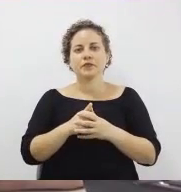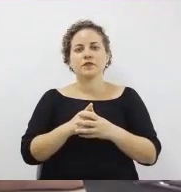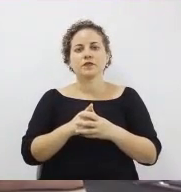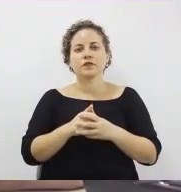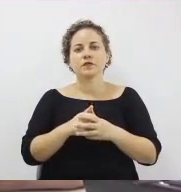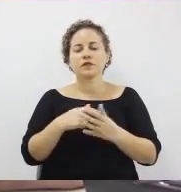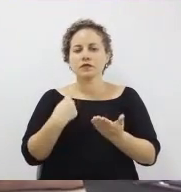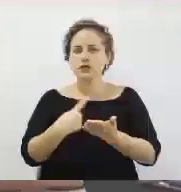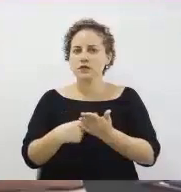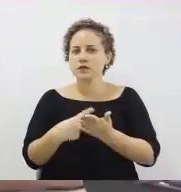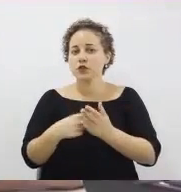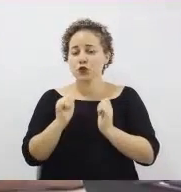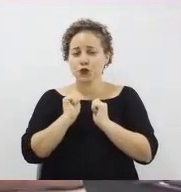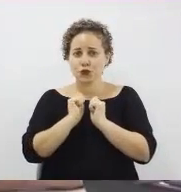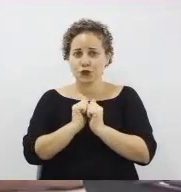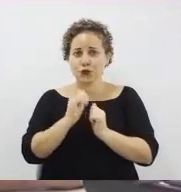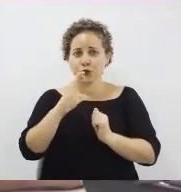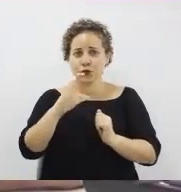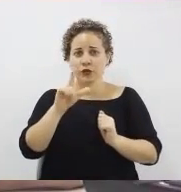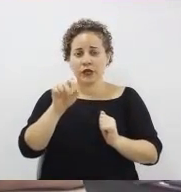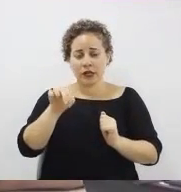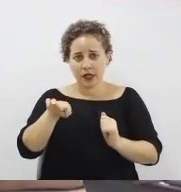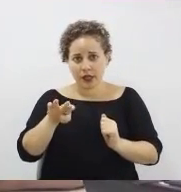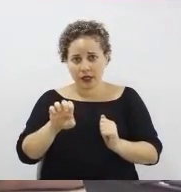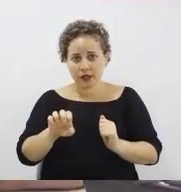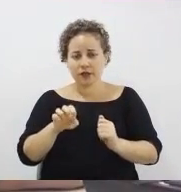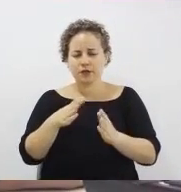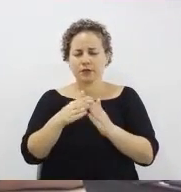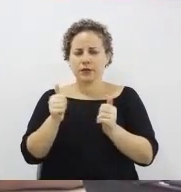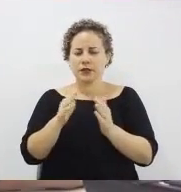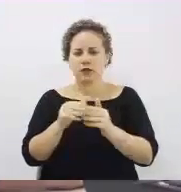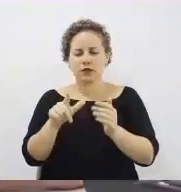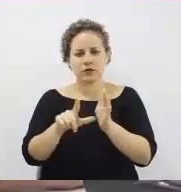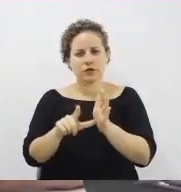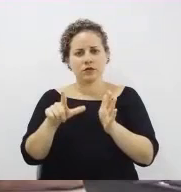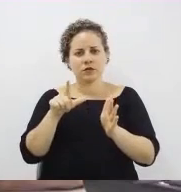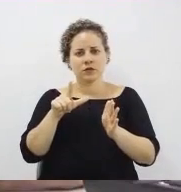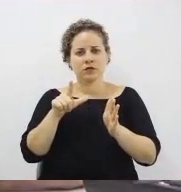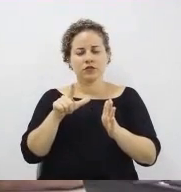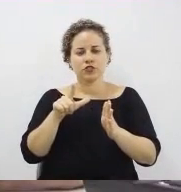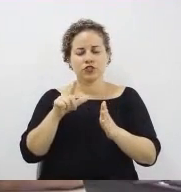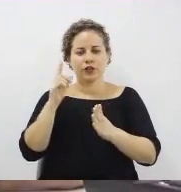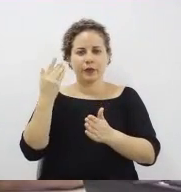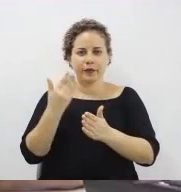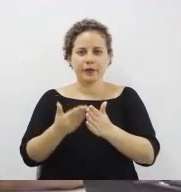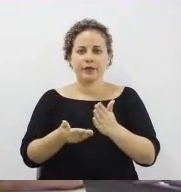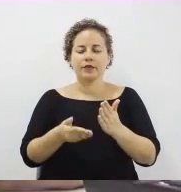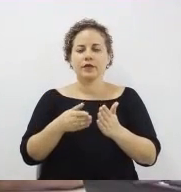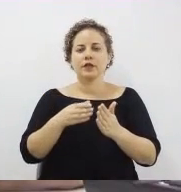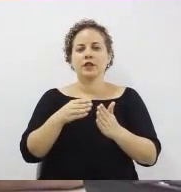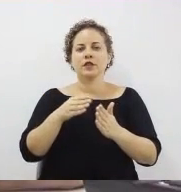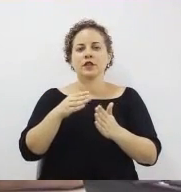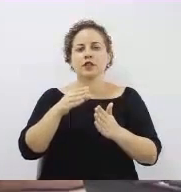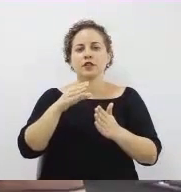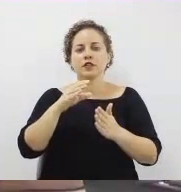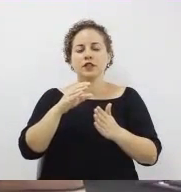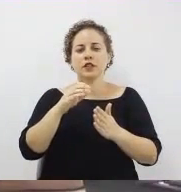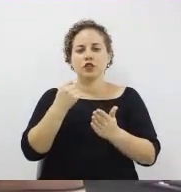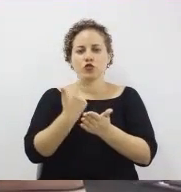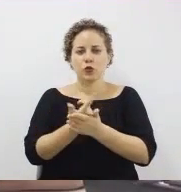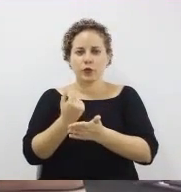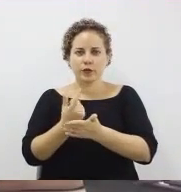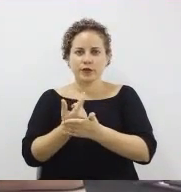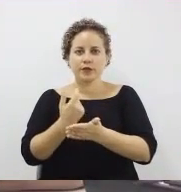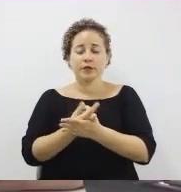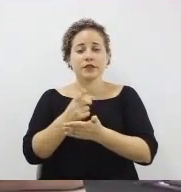junto aos clientes que se eles colocassem pedidos antecipadamente, eles receberiam descontos nas suas compras. Esta é